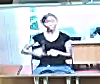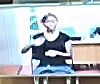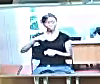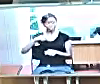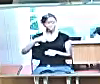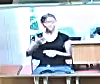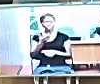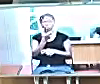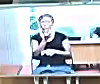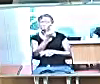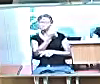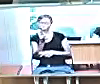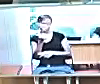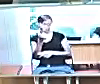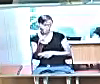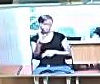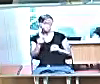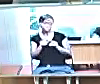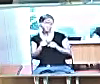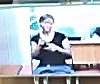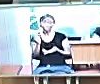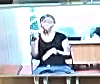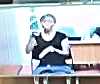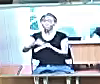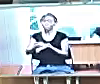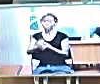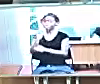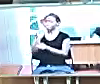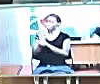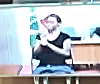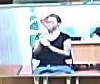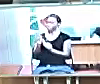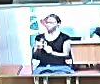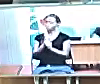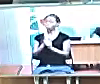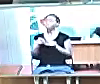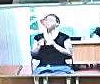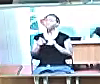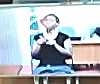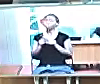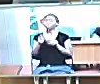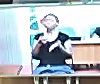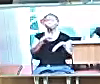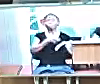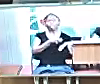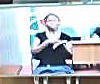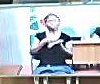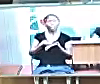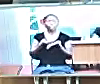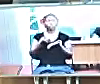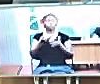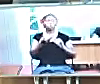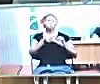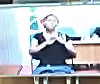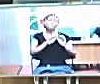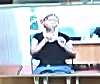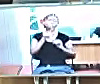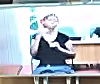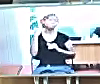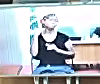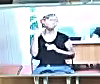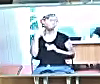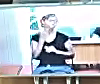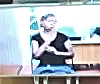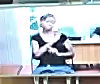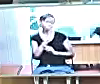2017 esse pagamento foi suspenso e também iniciativa da venda da folha para a operação do banco do brasil que foi uma entrada extraordinário de